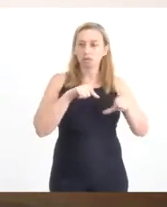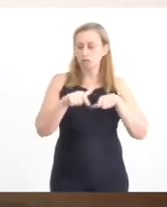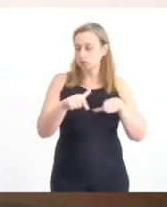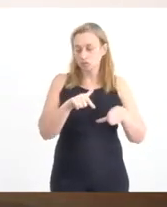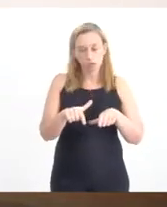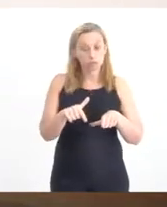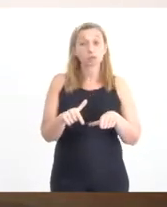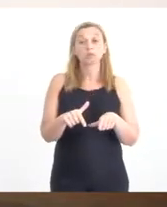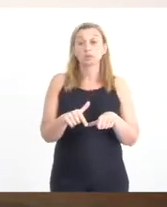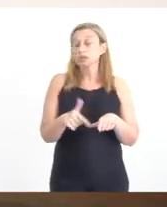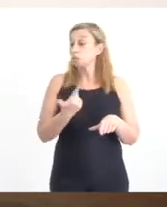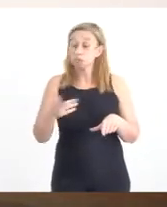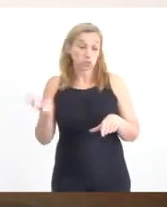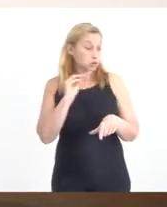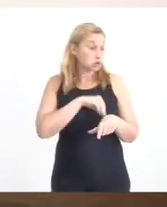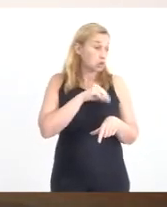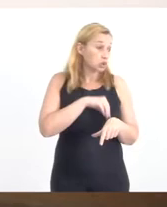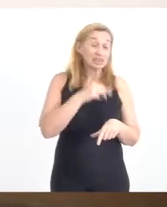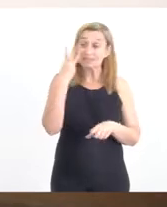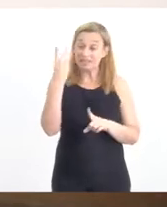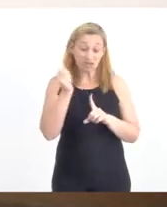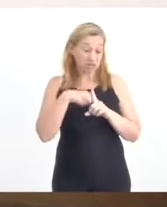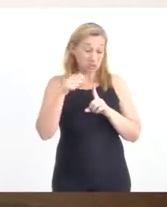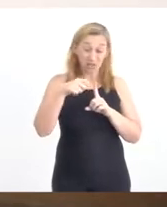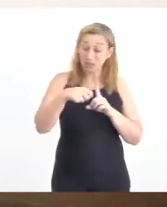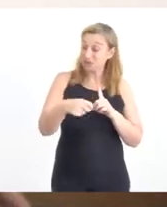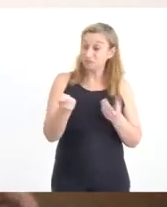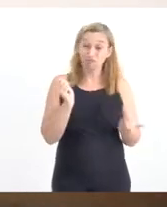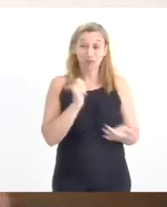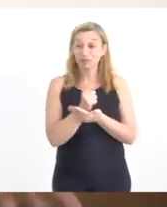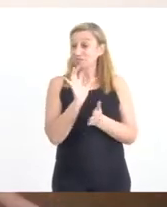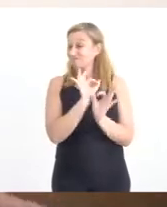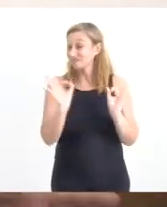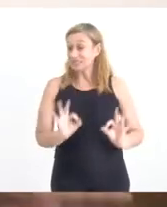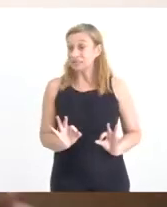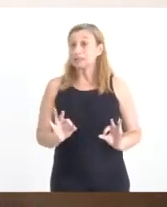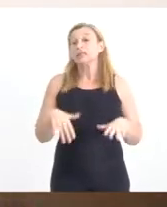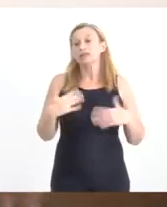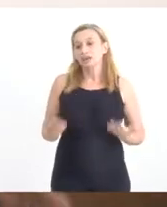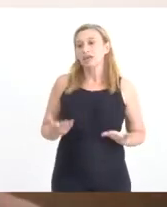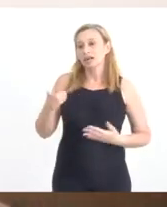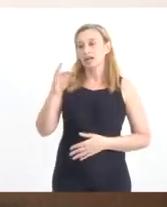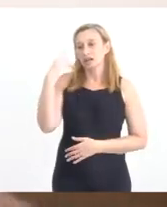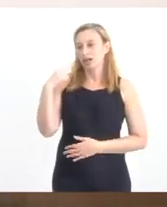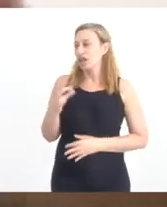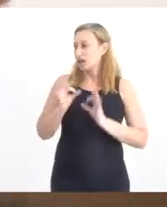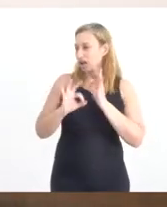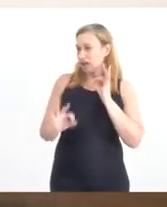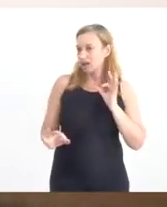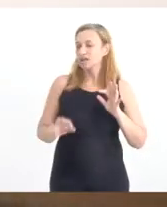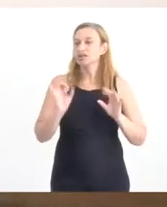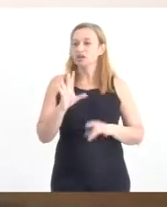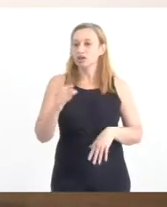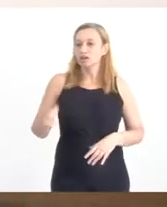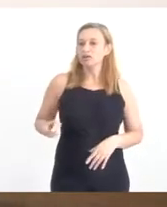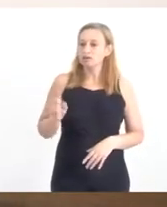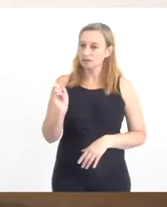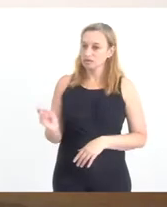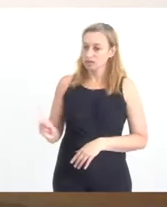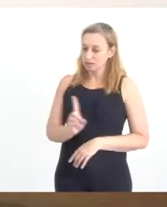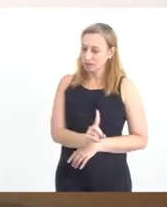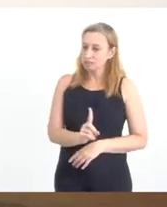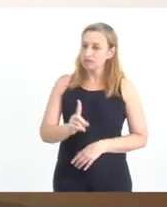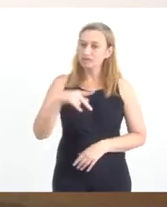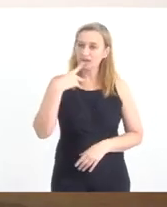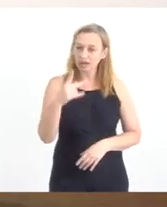trabalhar sem salário três meses né sem pagamento Então é isso Renata não vou me alongar mas vim aqui só para te dar